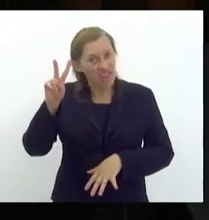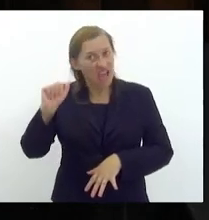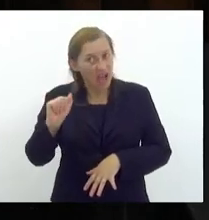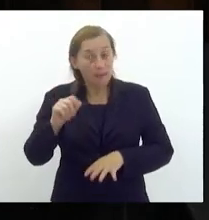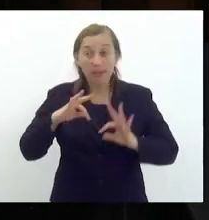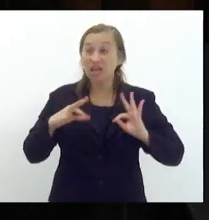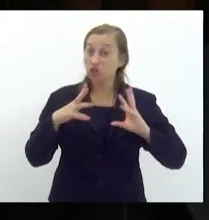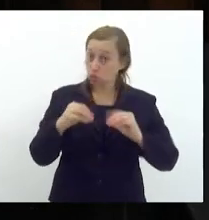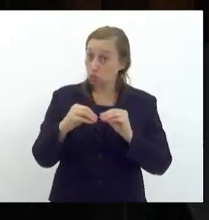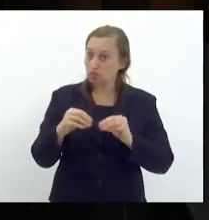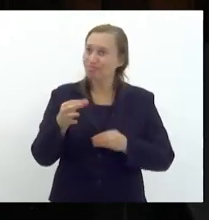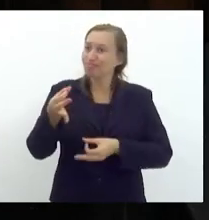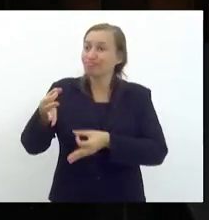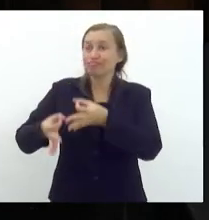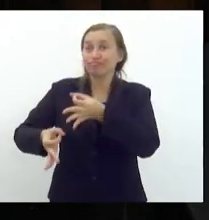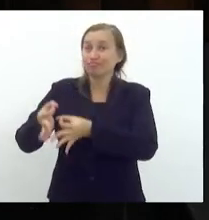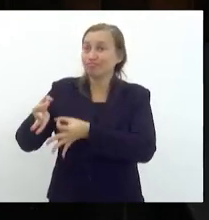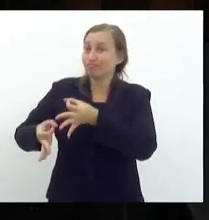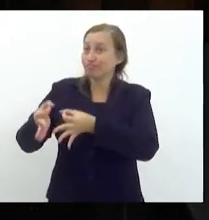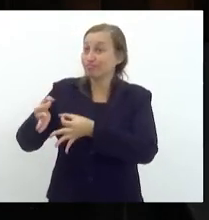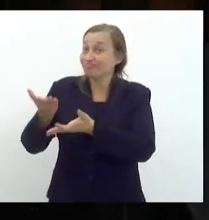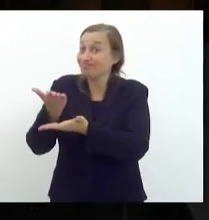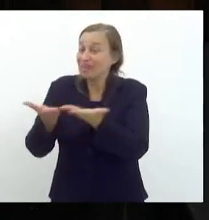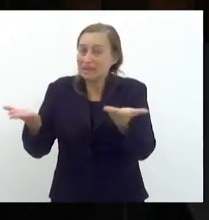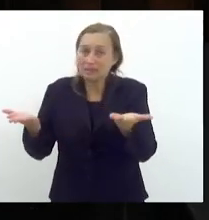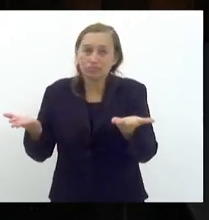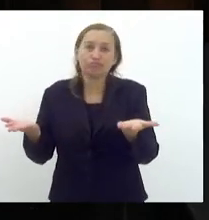e judicialmente perdeu